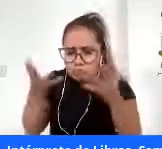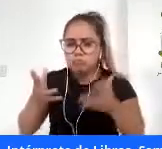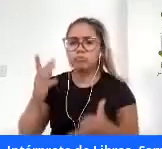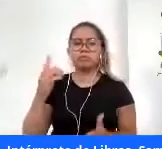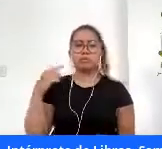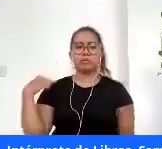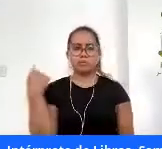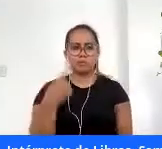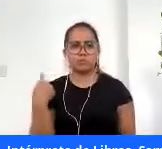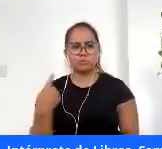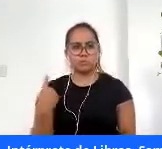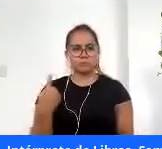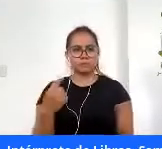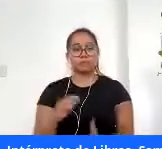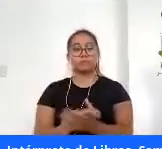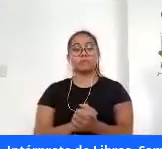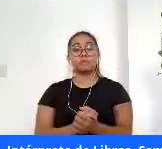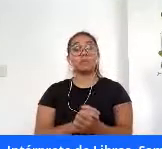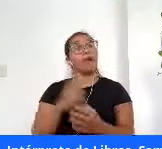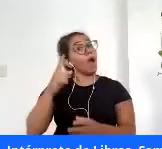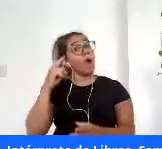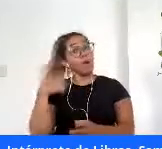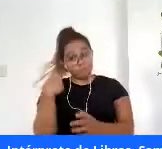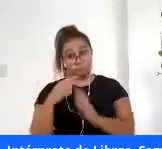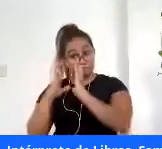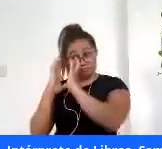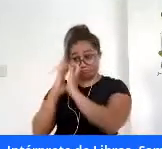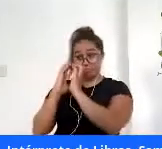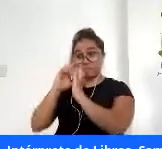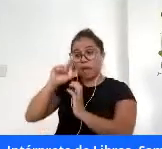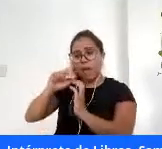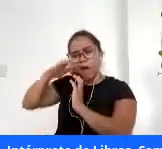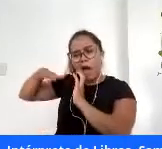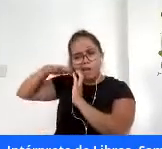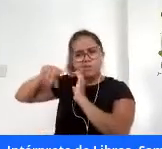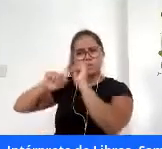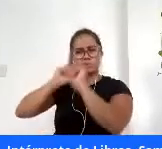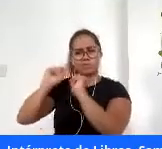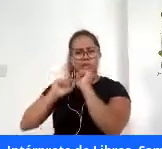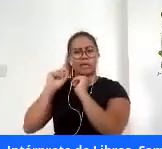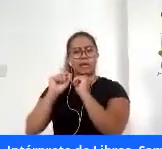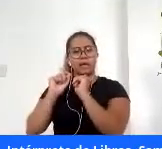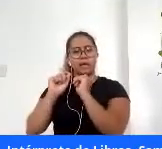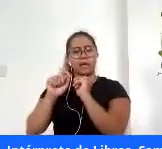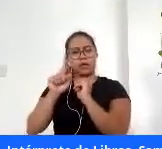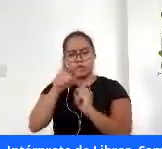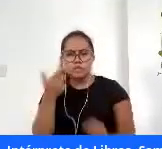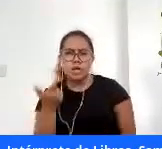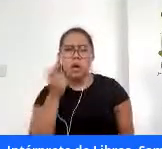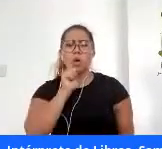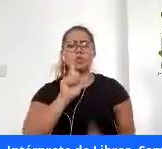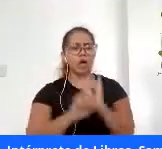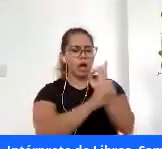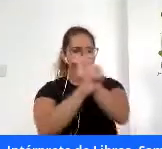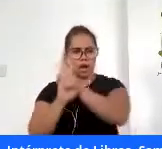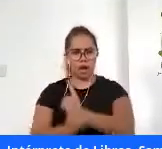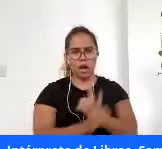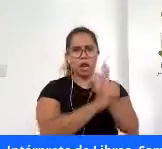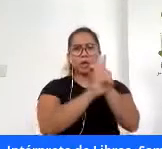volta. E o nosso cérebro é uma região em que você consegue